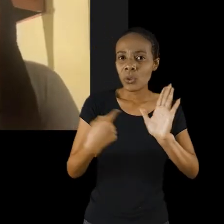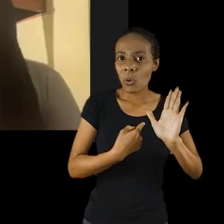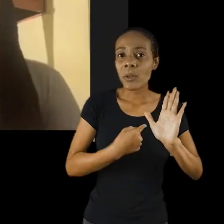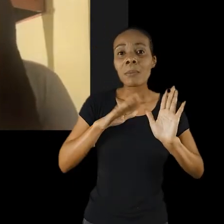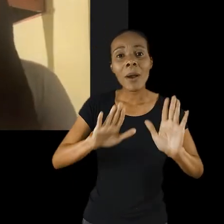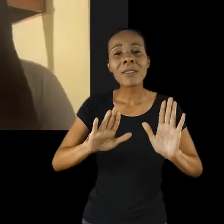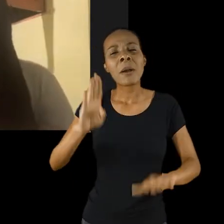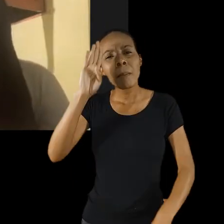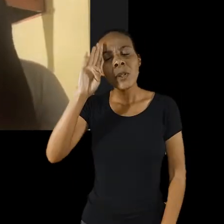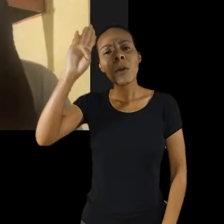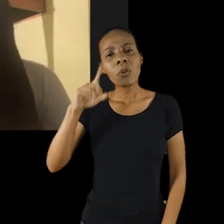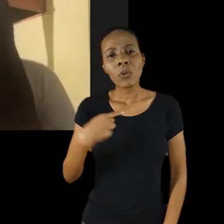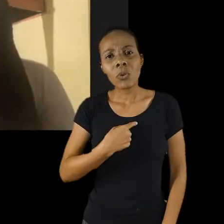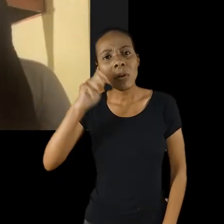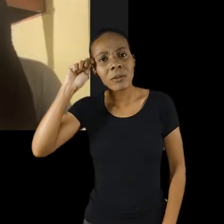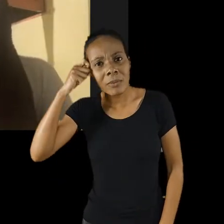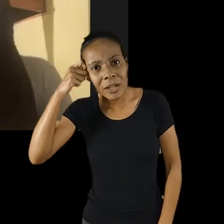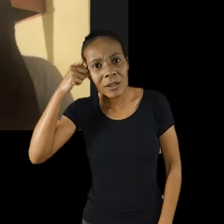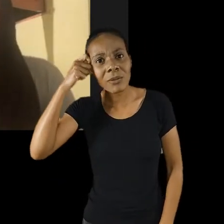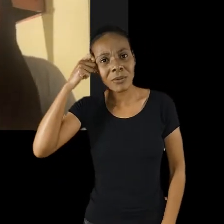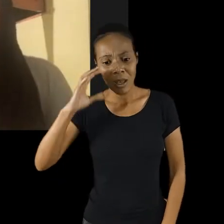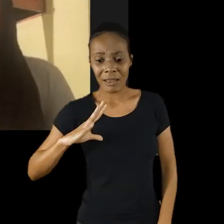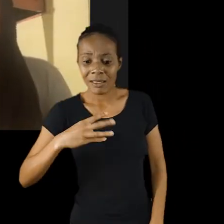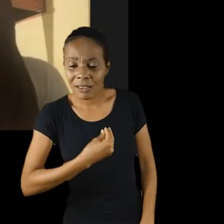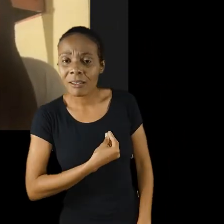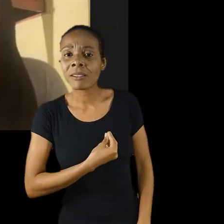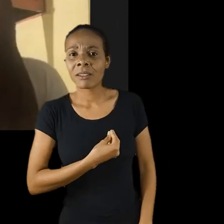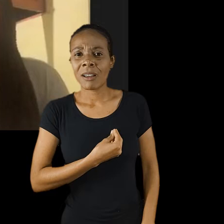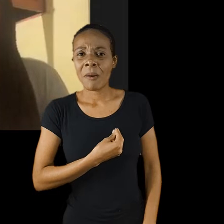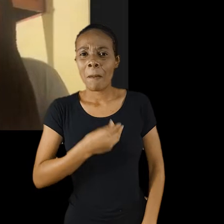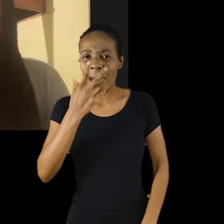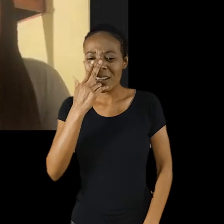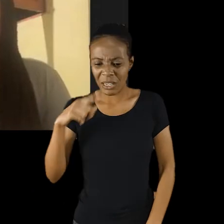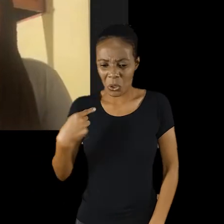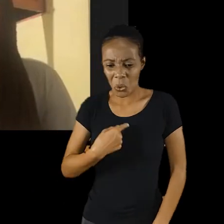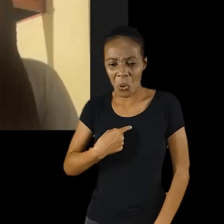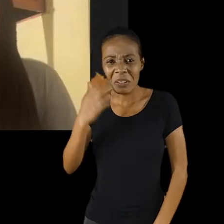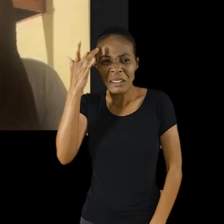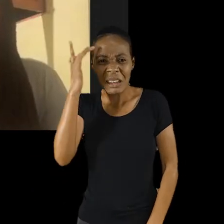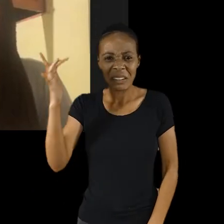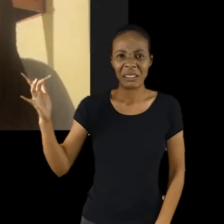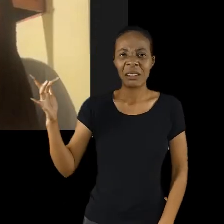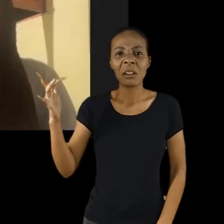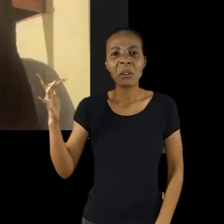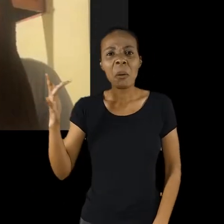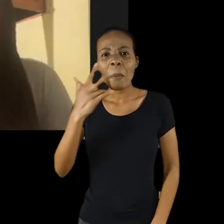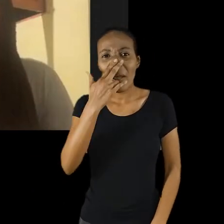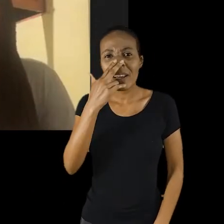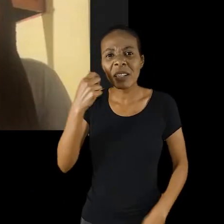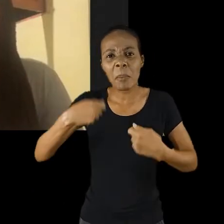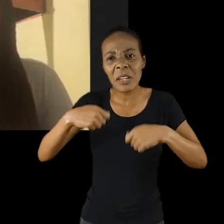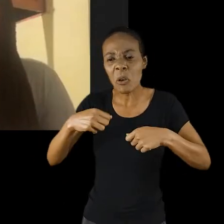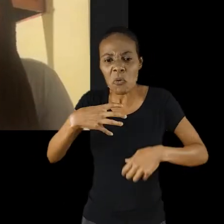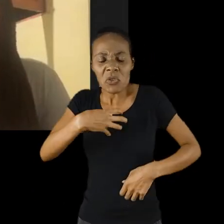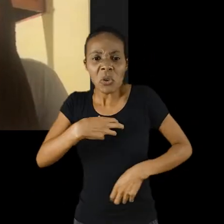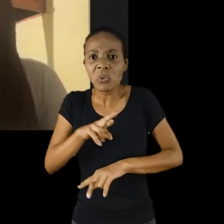Da gente que é trans também. De achar que a gente é estranho, de achar que existe uma linguagem de sinais para se comunicar, para falar